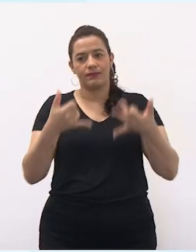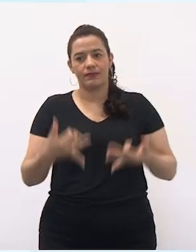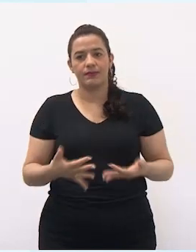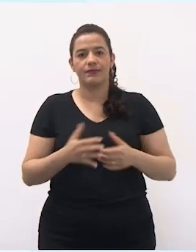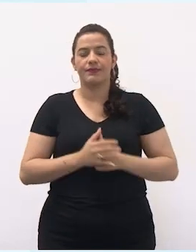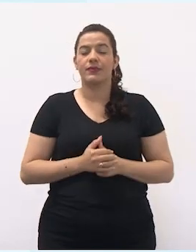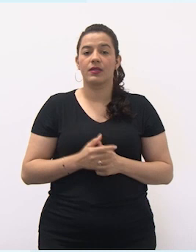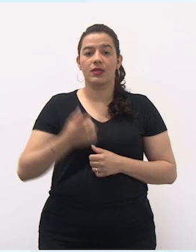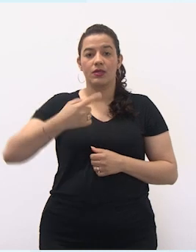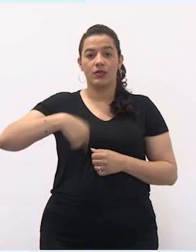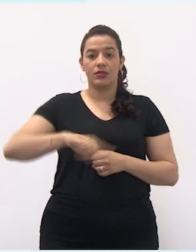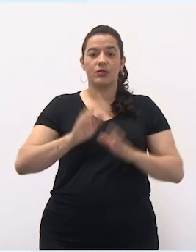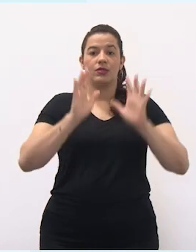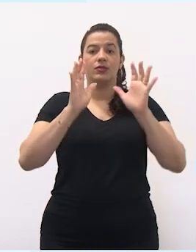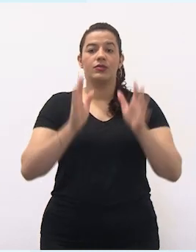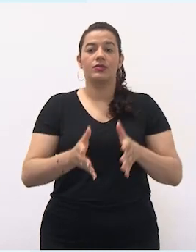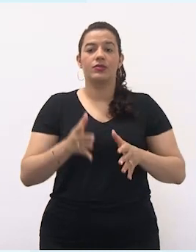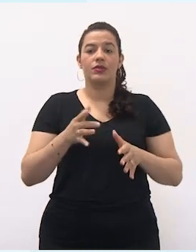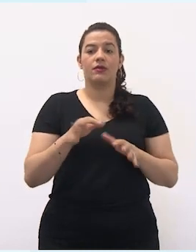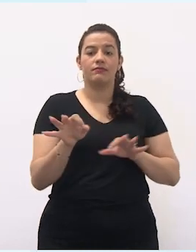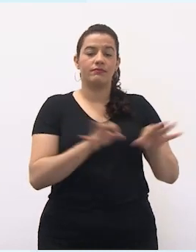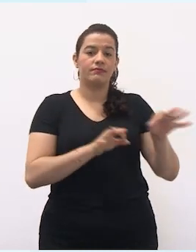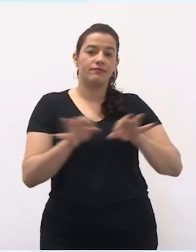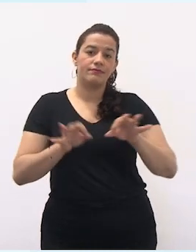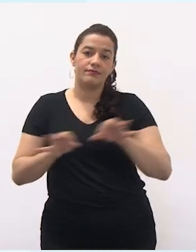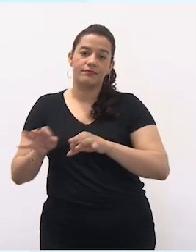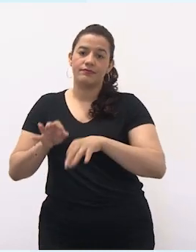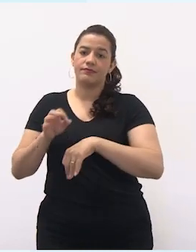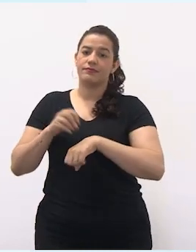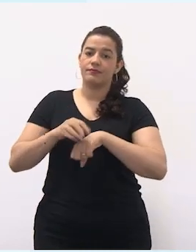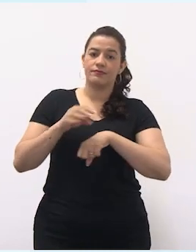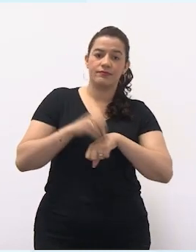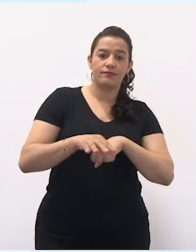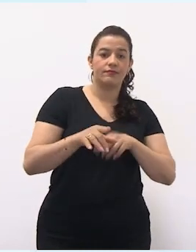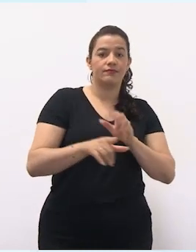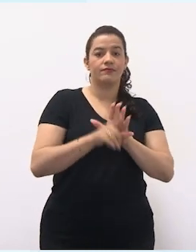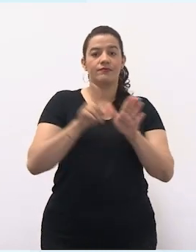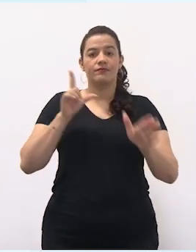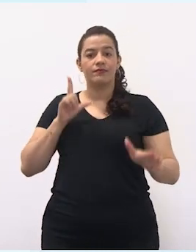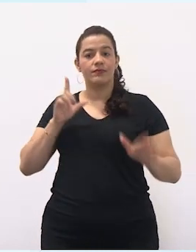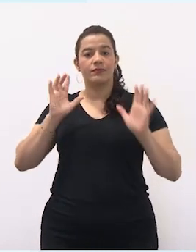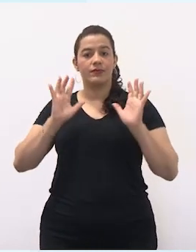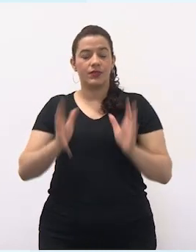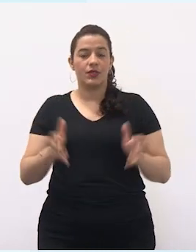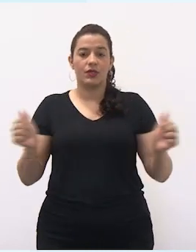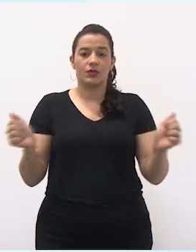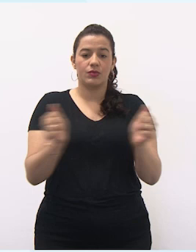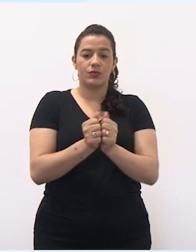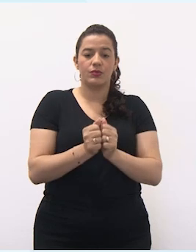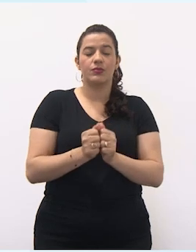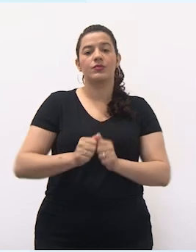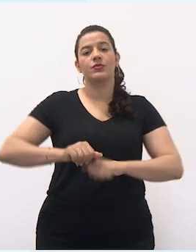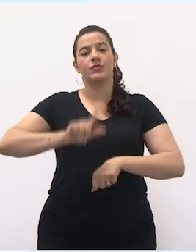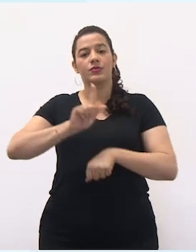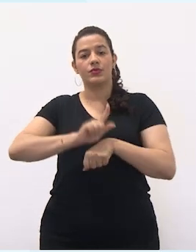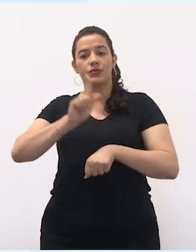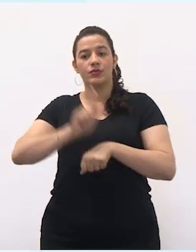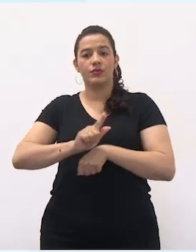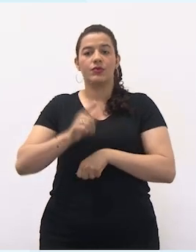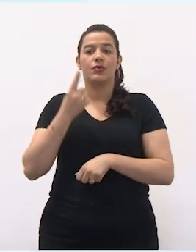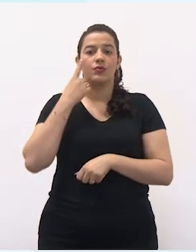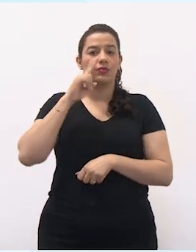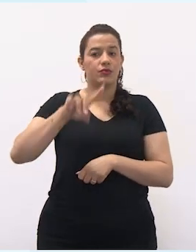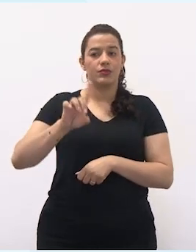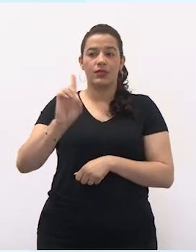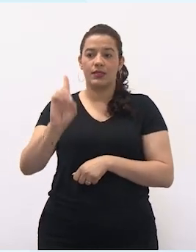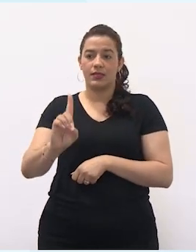gente já fez essa parte dessa orientação antes com as equipes gestoras, uma PCNP sugeriu que o dia D fosse o